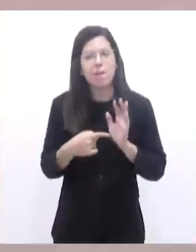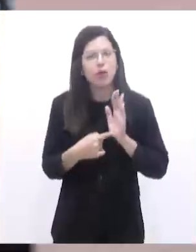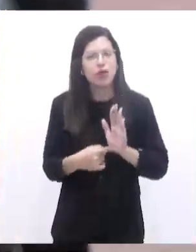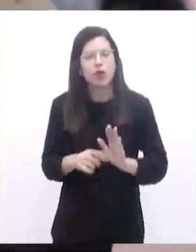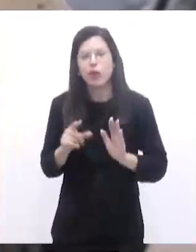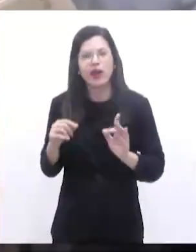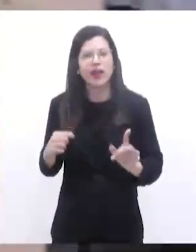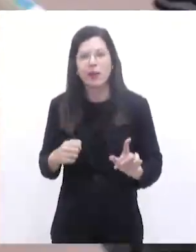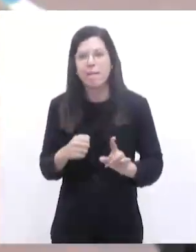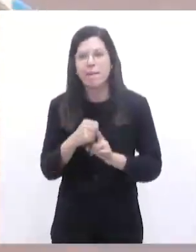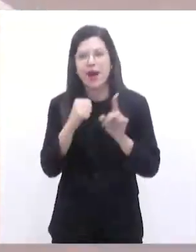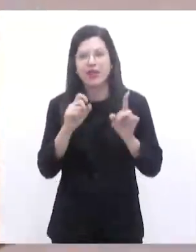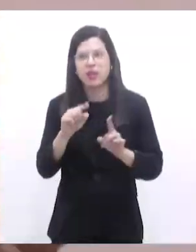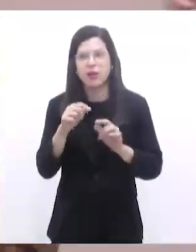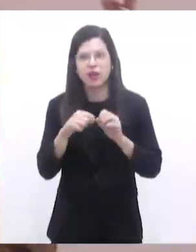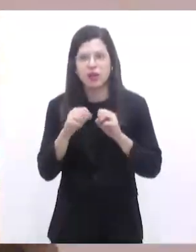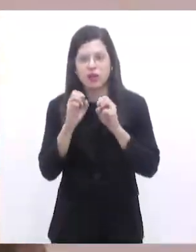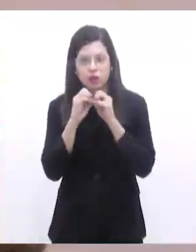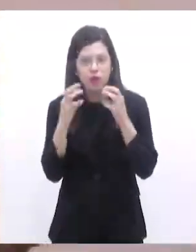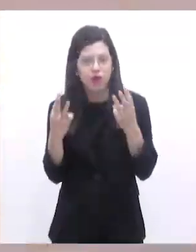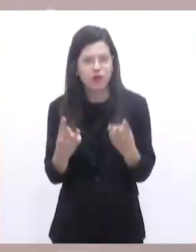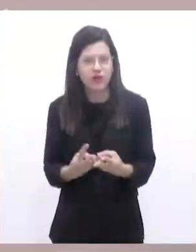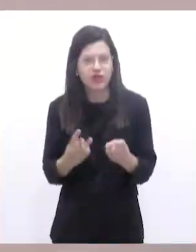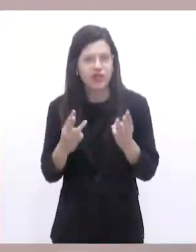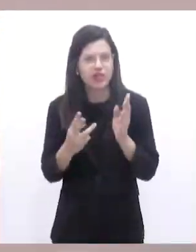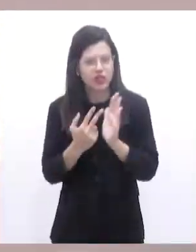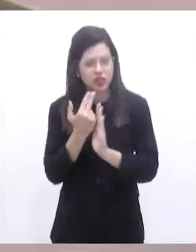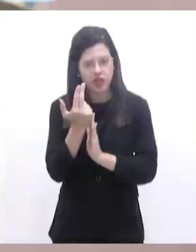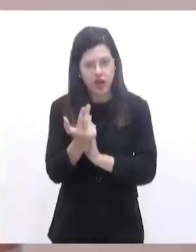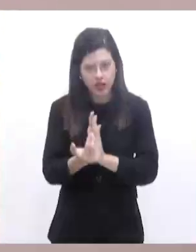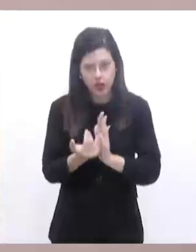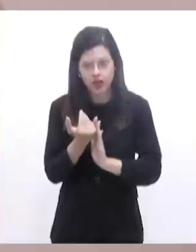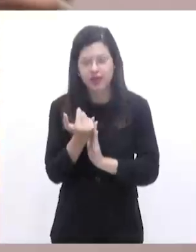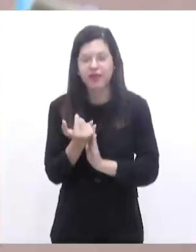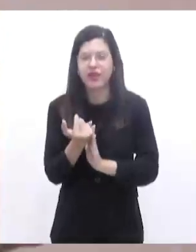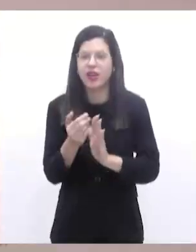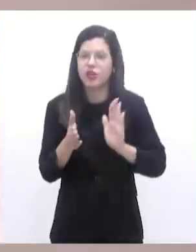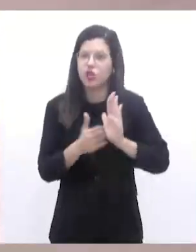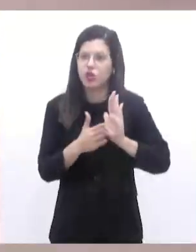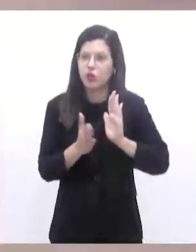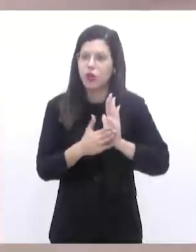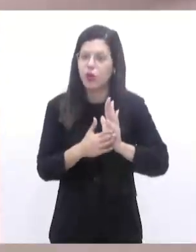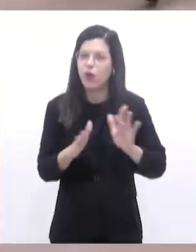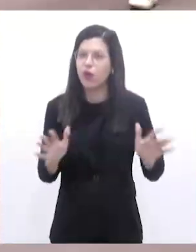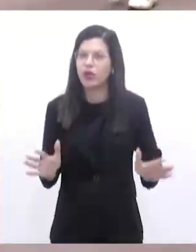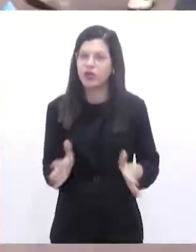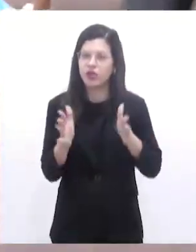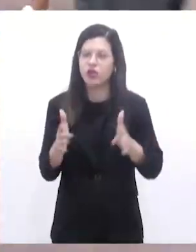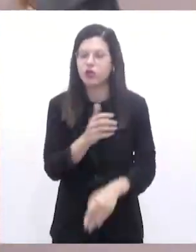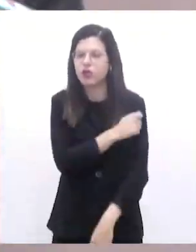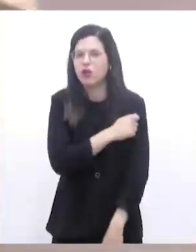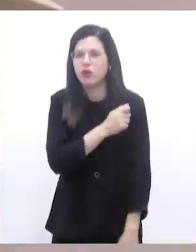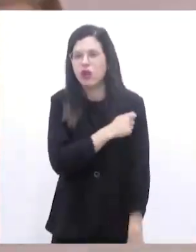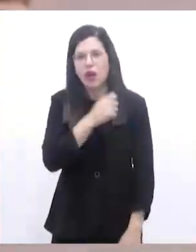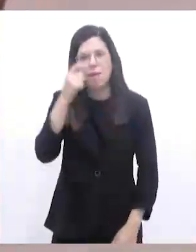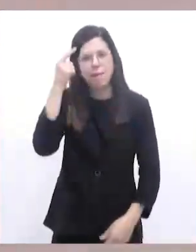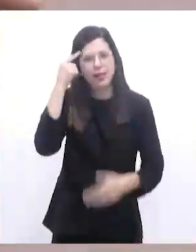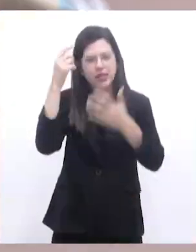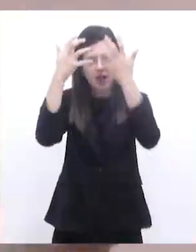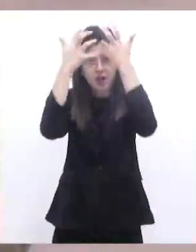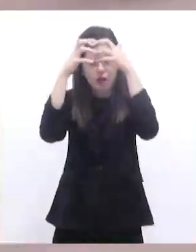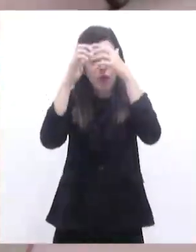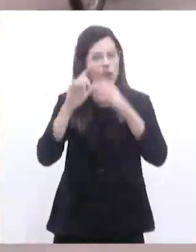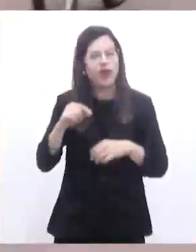e por isso depois a gente faz uma oficina de cartografia afetiva, onde a gente propõe, instiga os alunos a pensarem: o que você